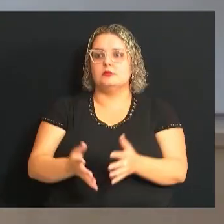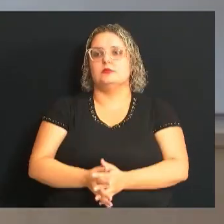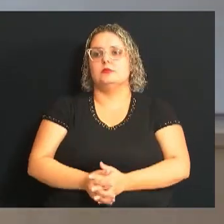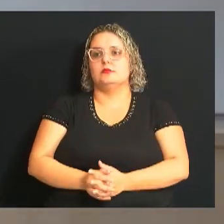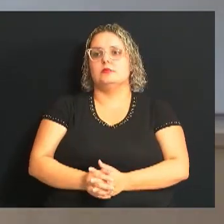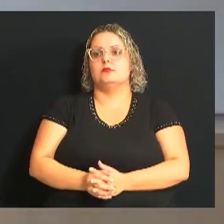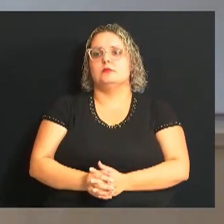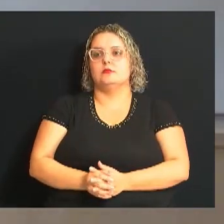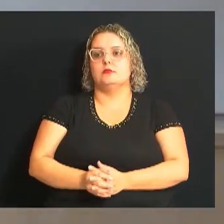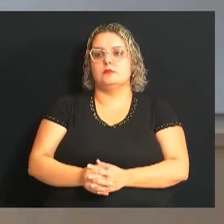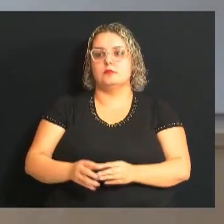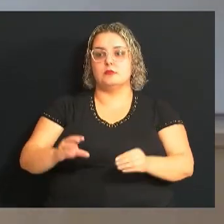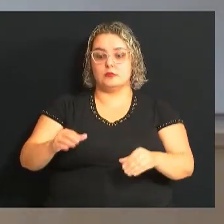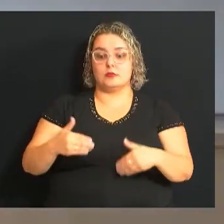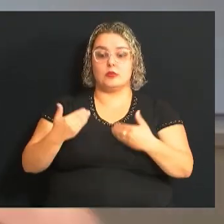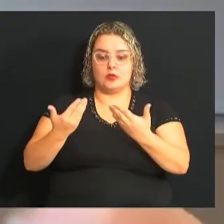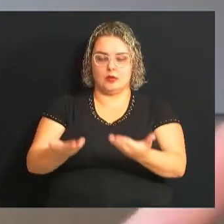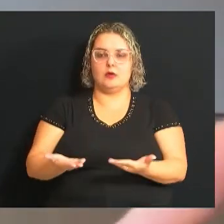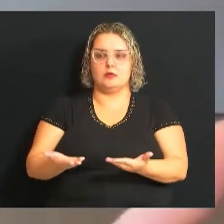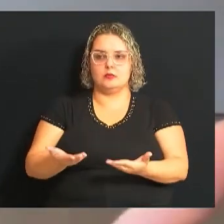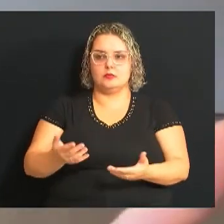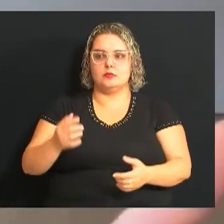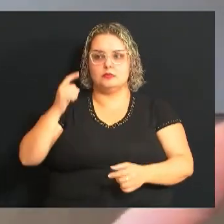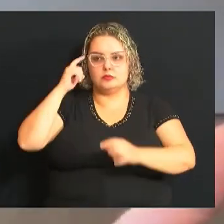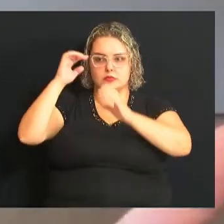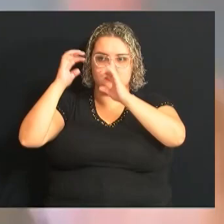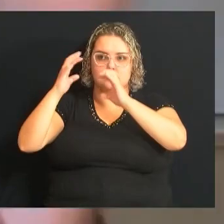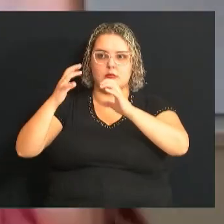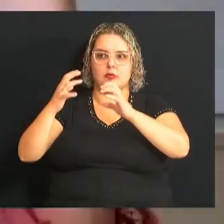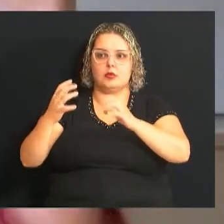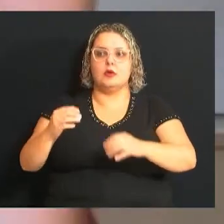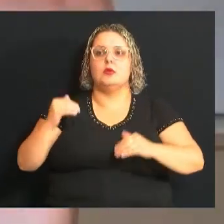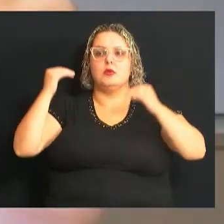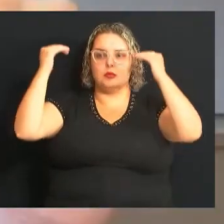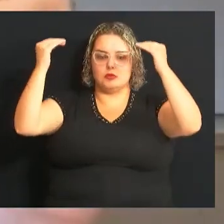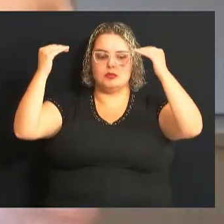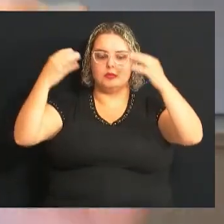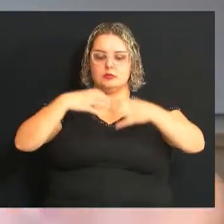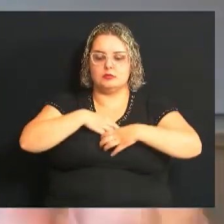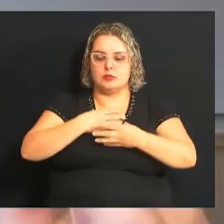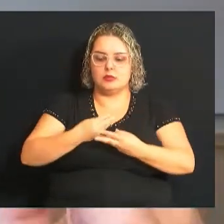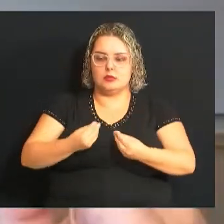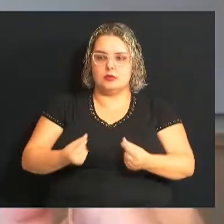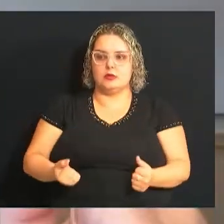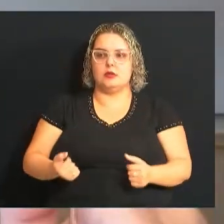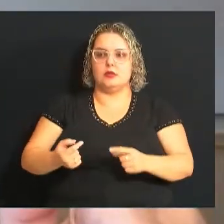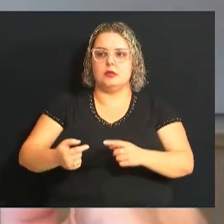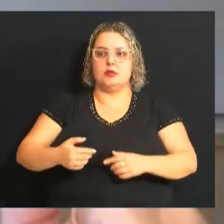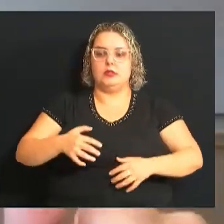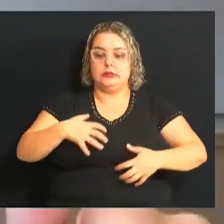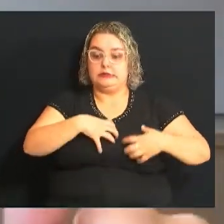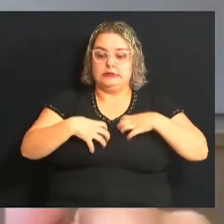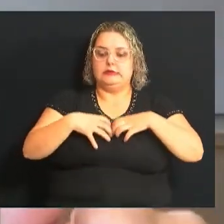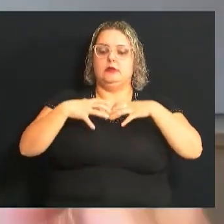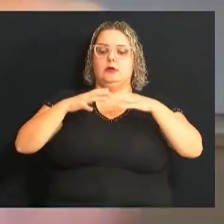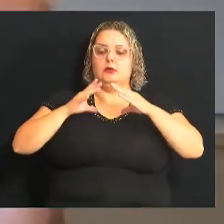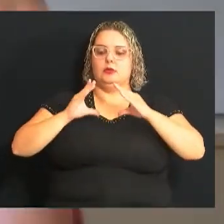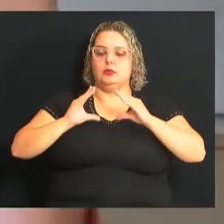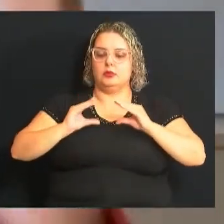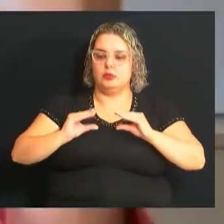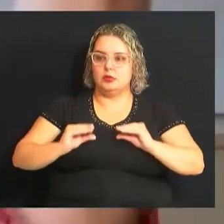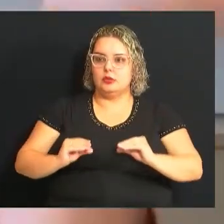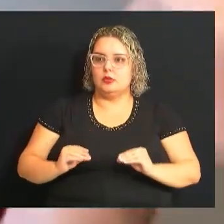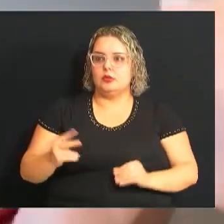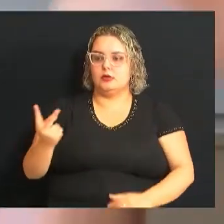você traz o ponto de vista da criança, os adultos se sensibilizam. E a temperatura baixa, e eles se acalmam.